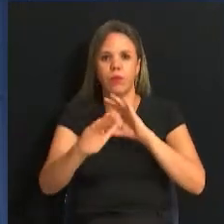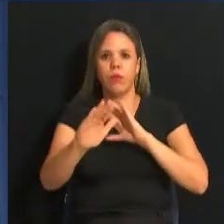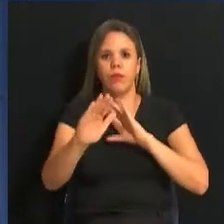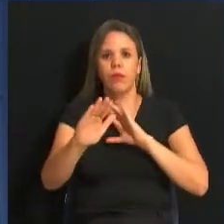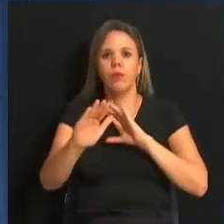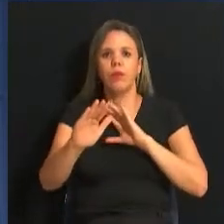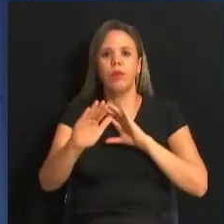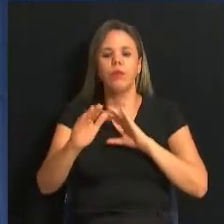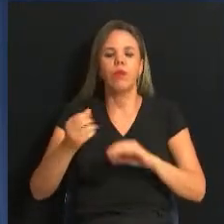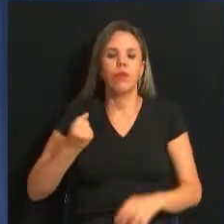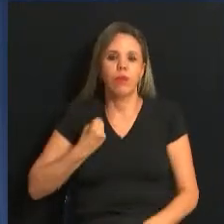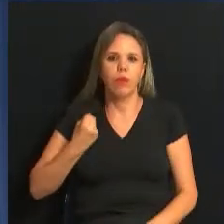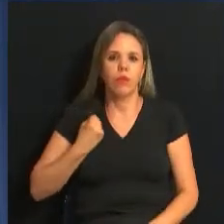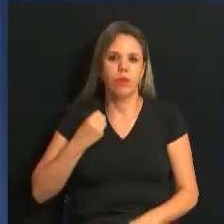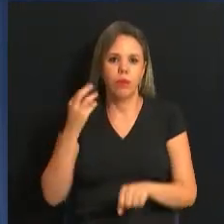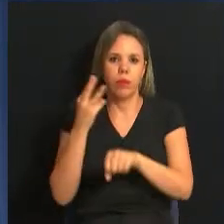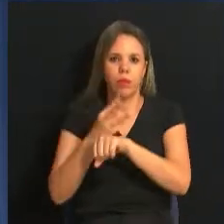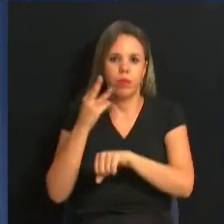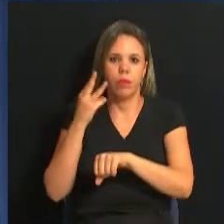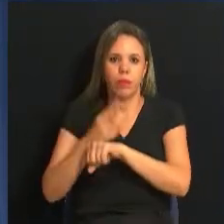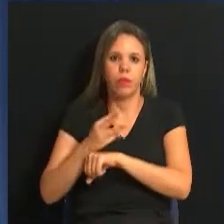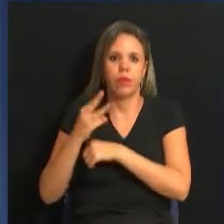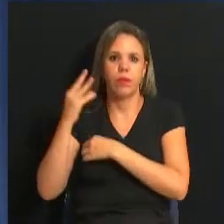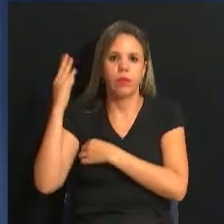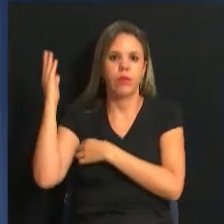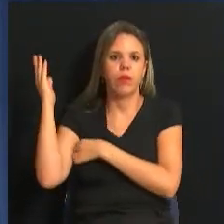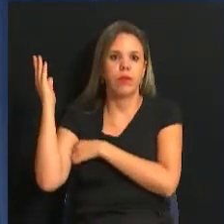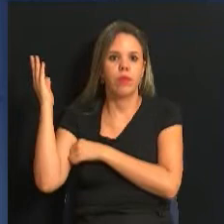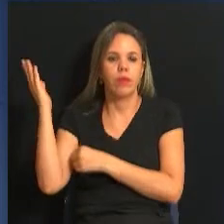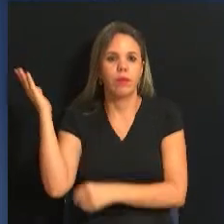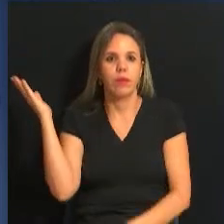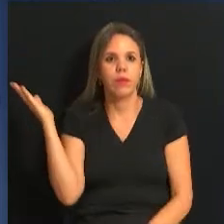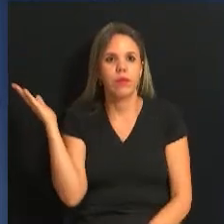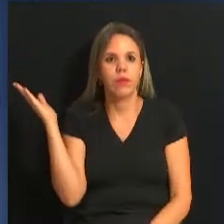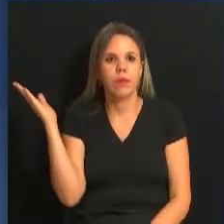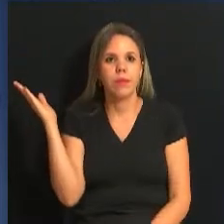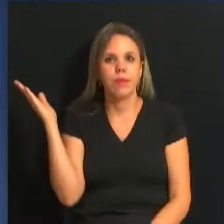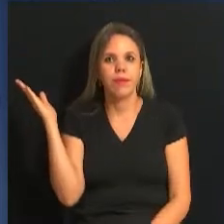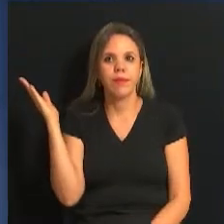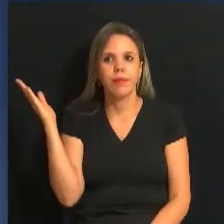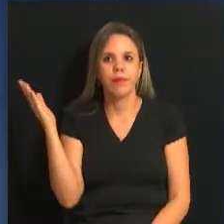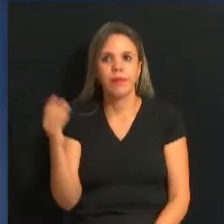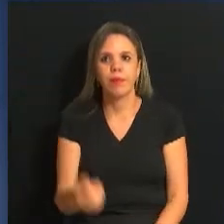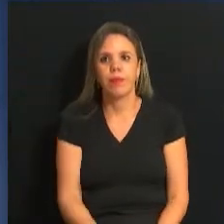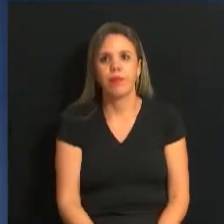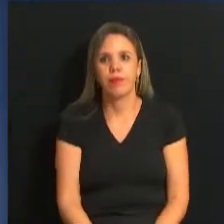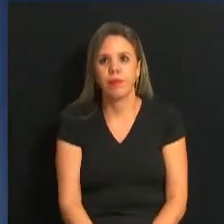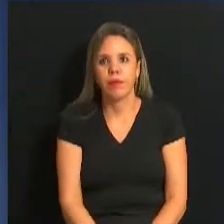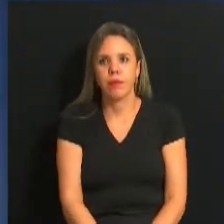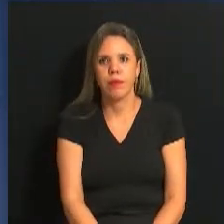do número do nosso WhatsApp. 19 é o nosso DDD,